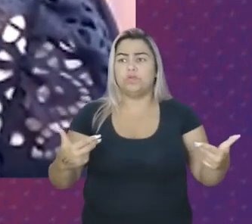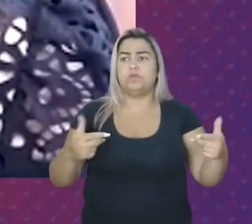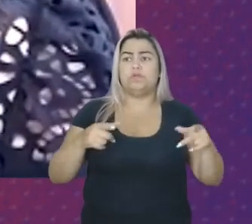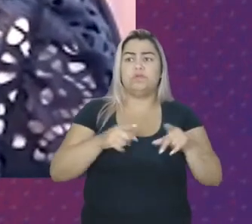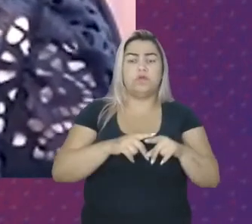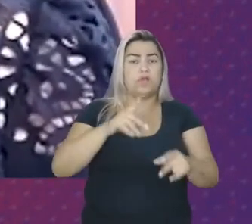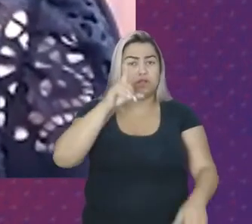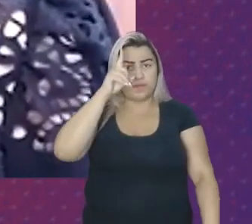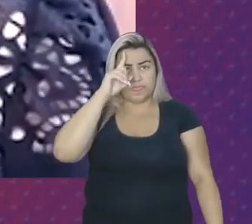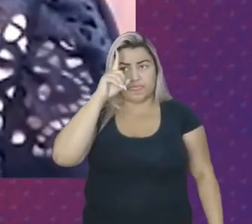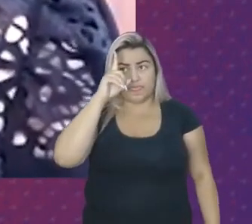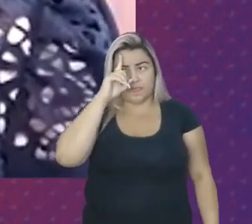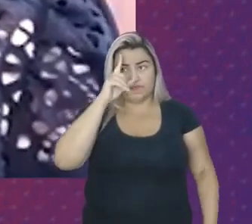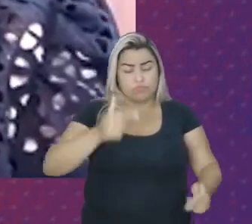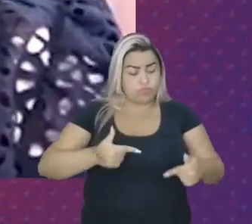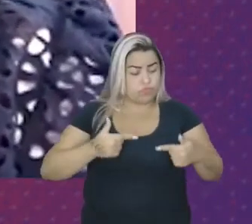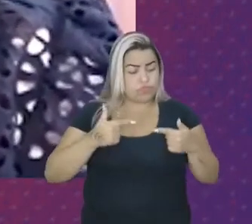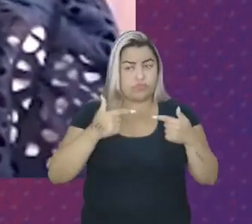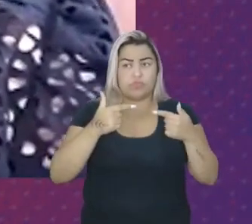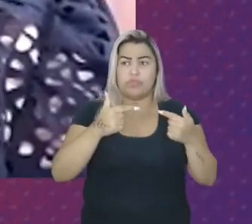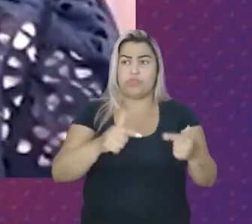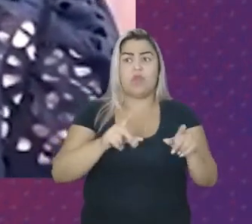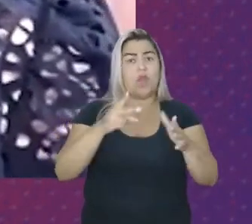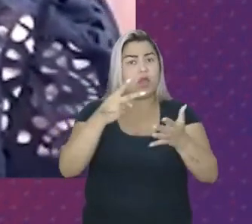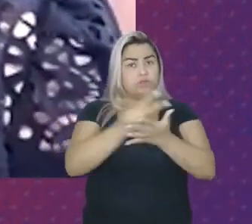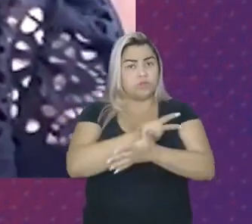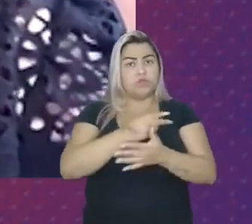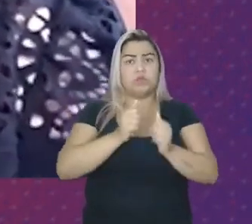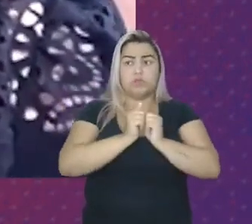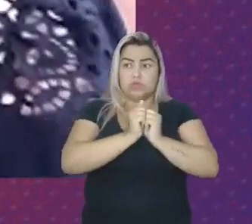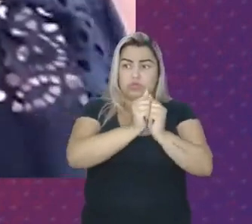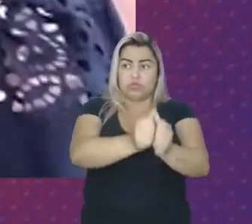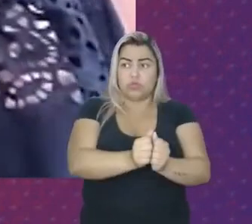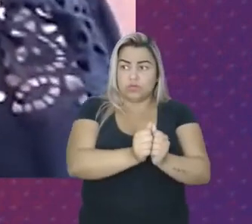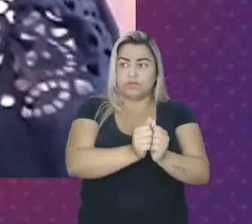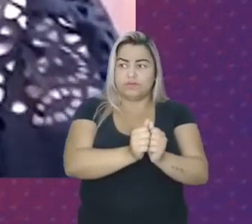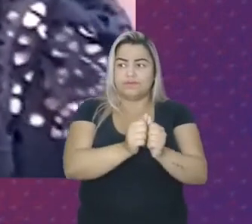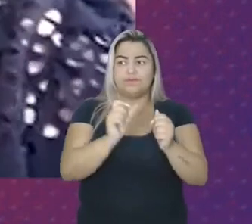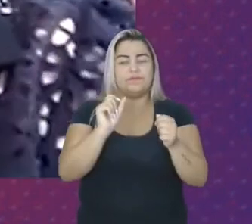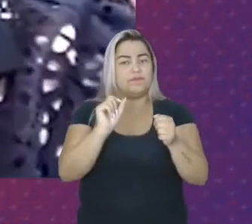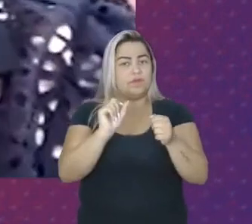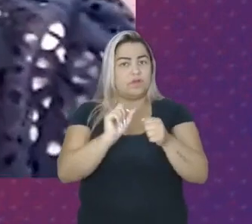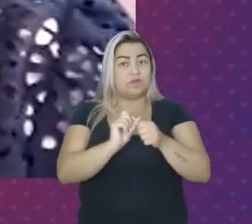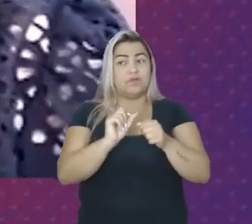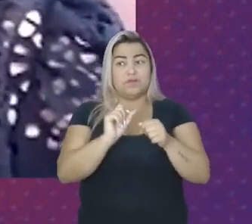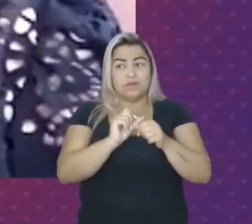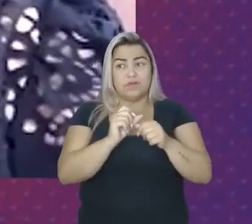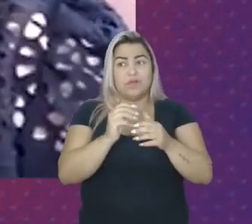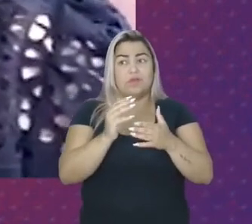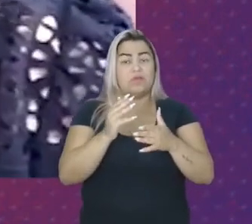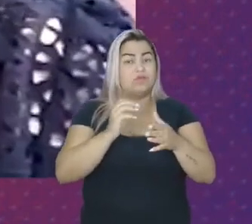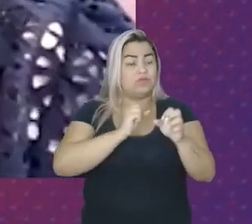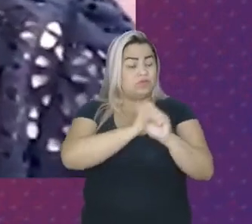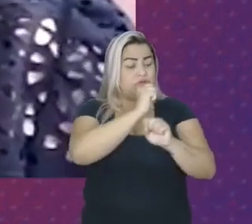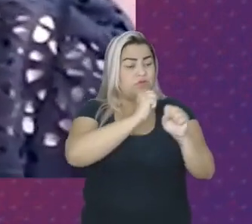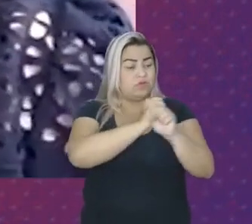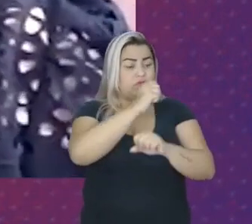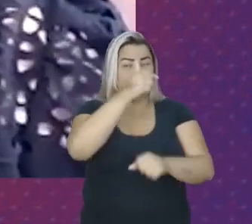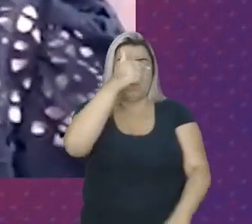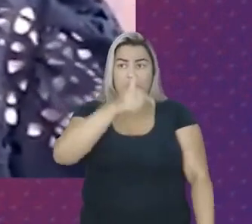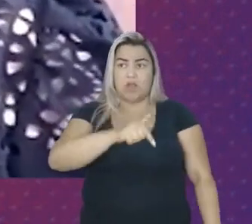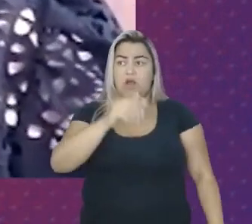novo desafio, mas nós vamos vencendo juntos, cada desafio nesse processo de reconstrução do Brasil.